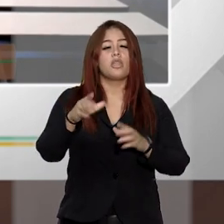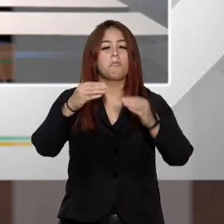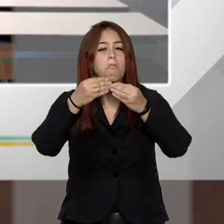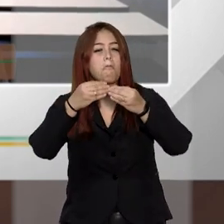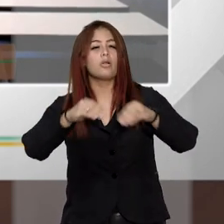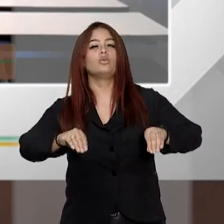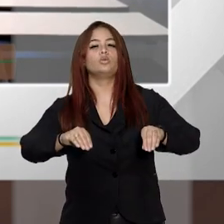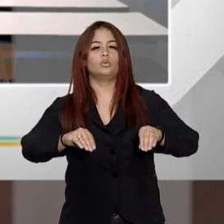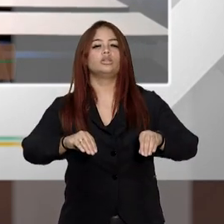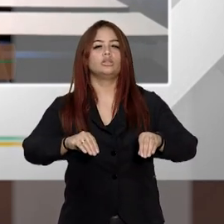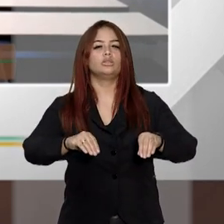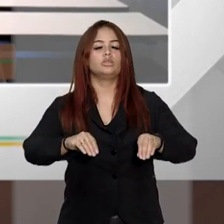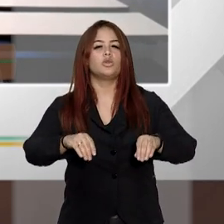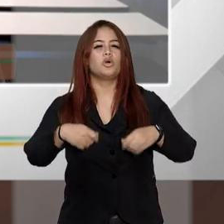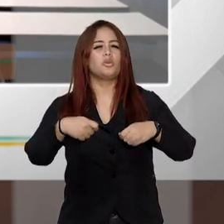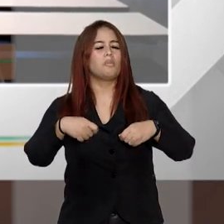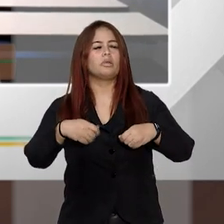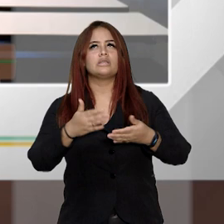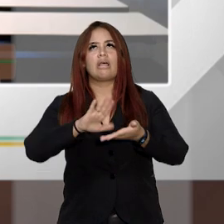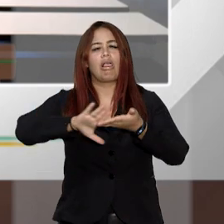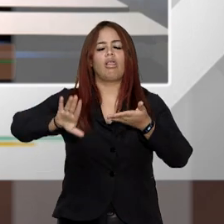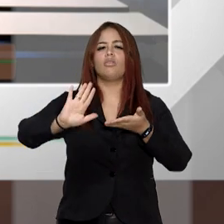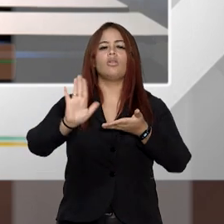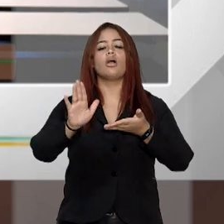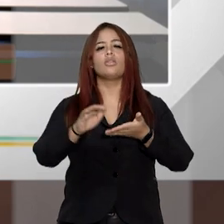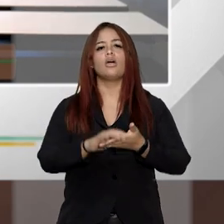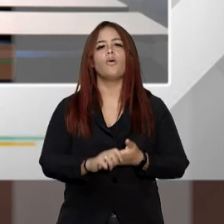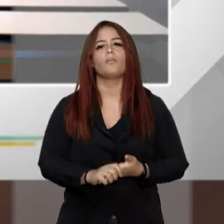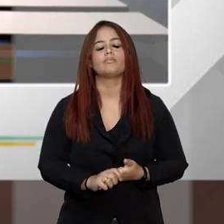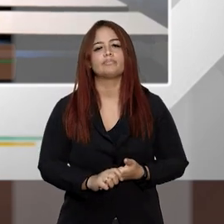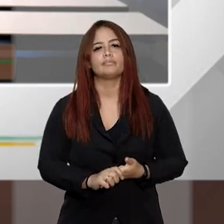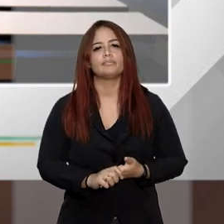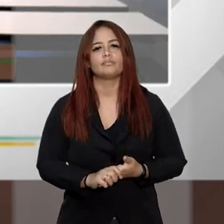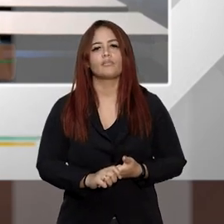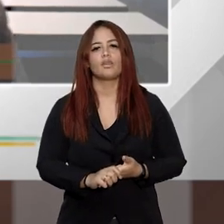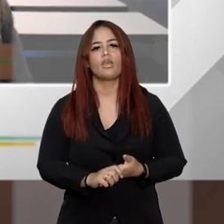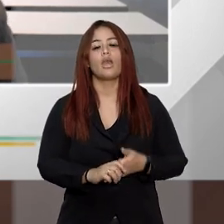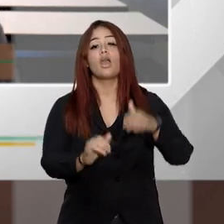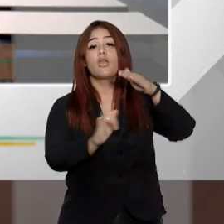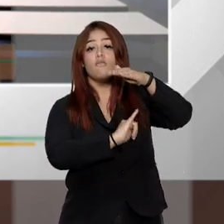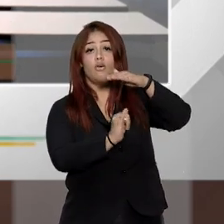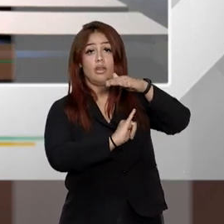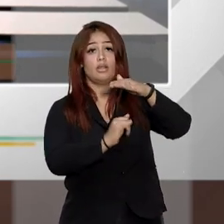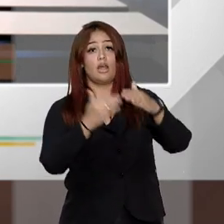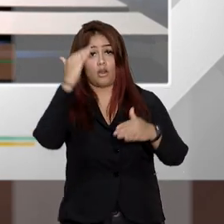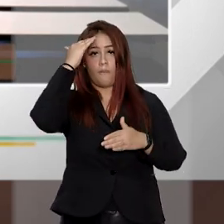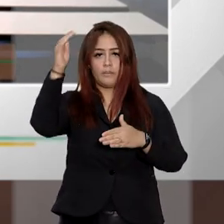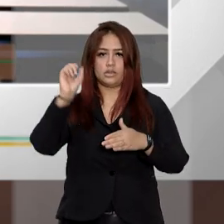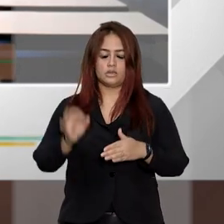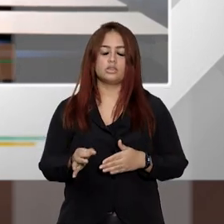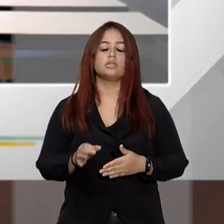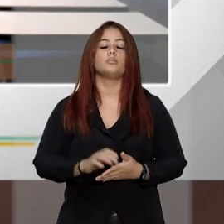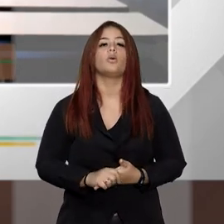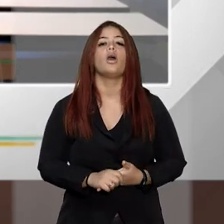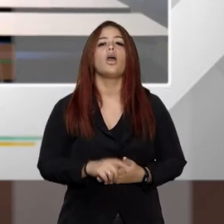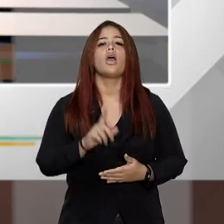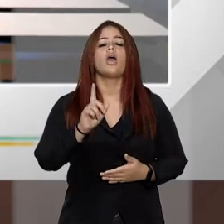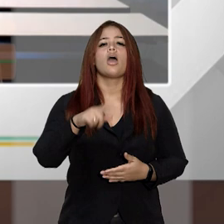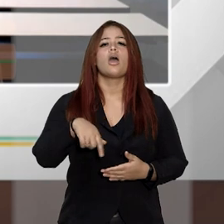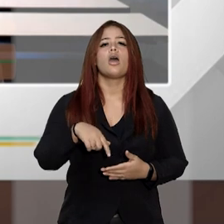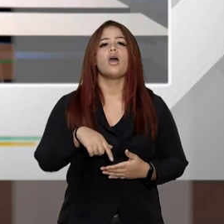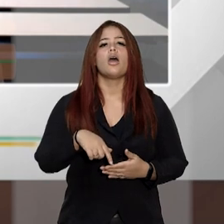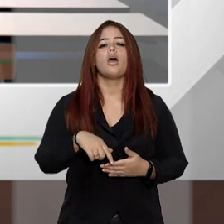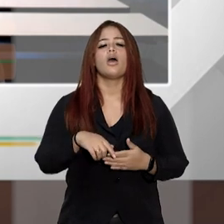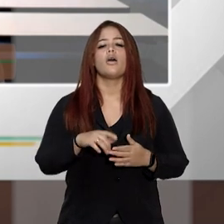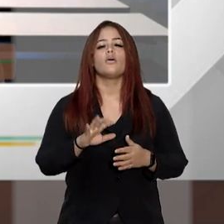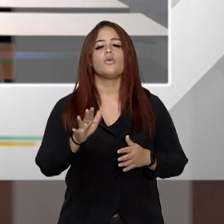de prejuízo, ele não deve ser anulado. Por certo que a informalidade, o princípio da informalidade, ele não se